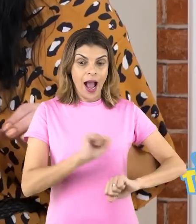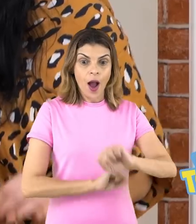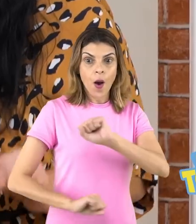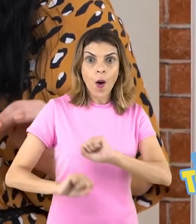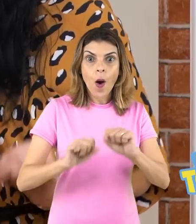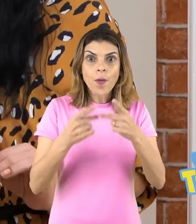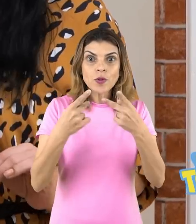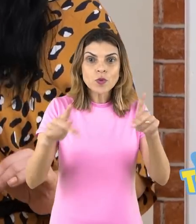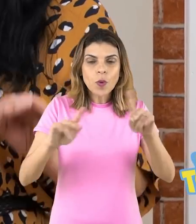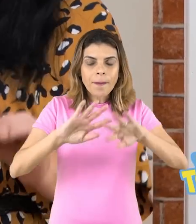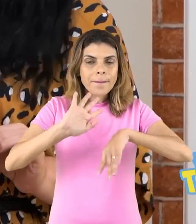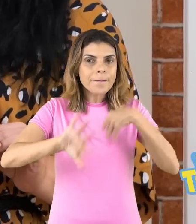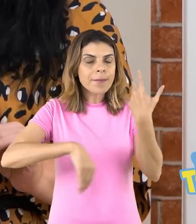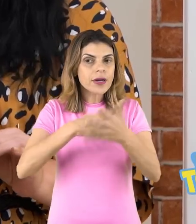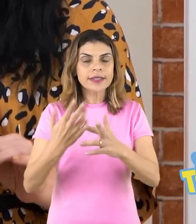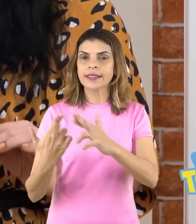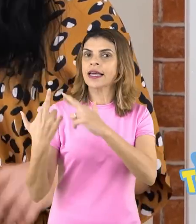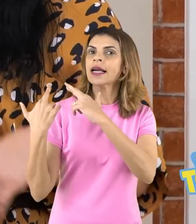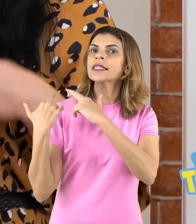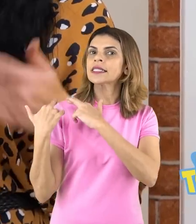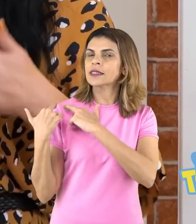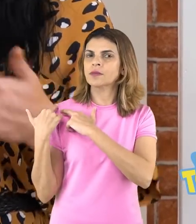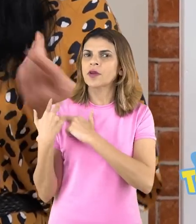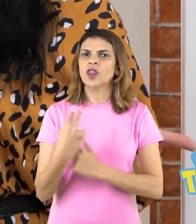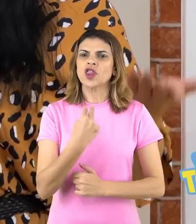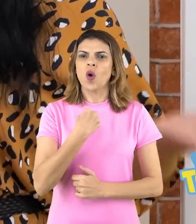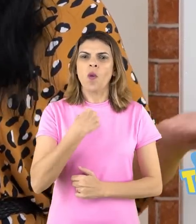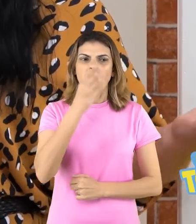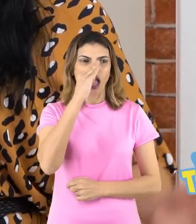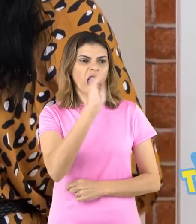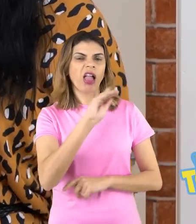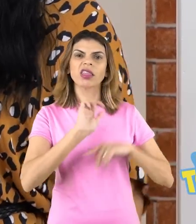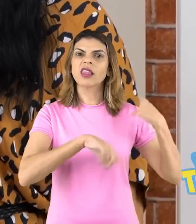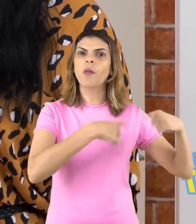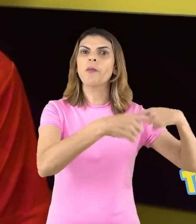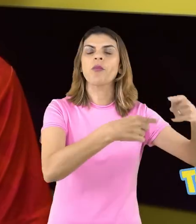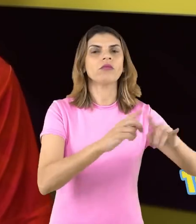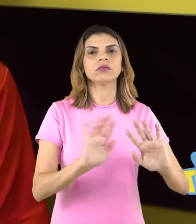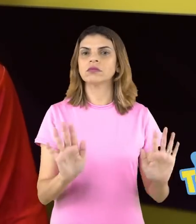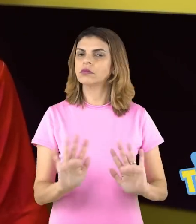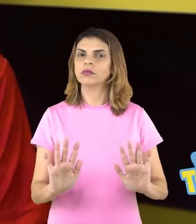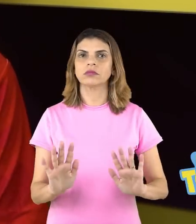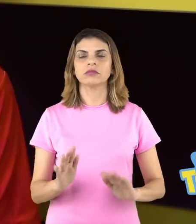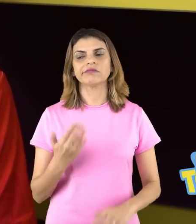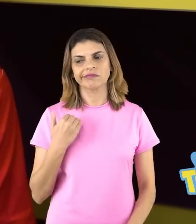e quando se trata de responsabilidade a gente não pode deixar nada para depois